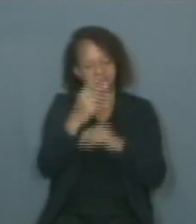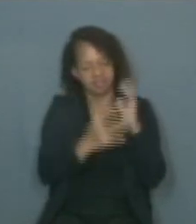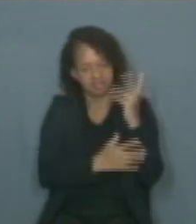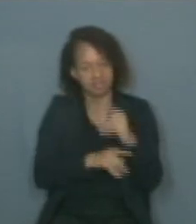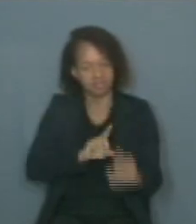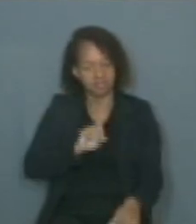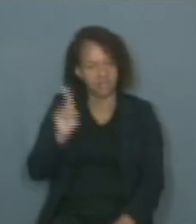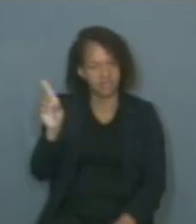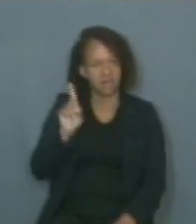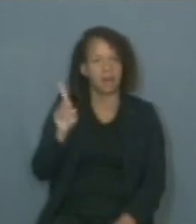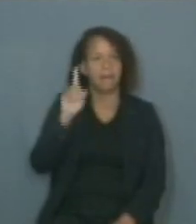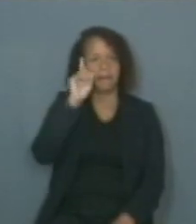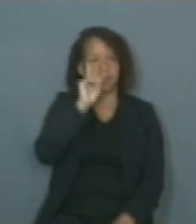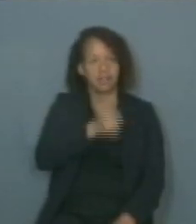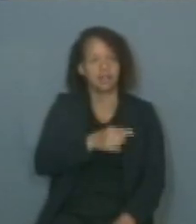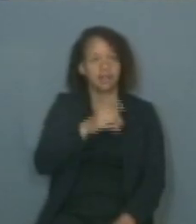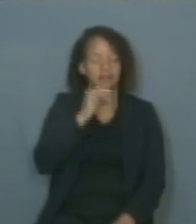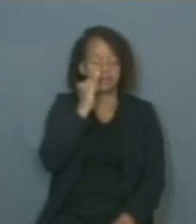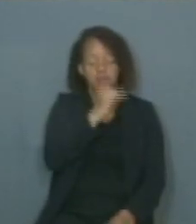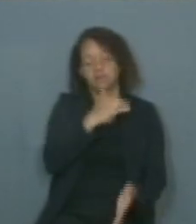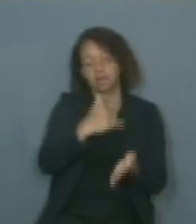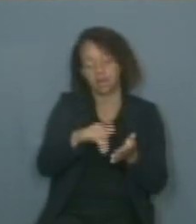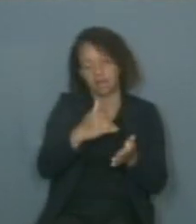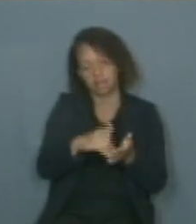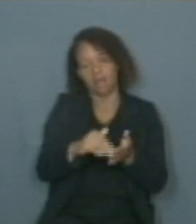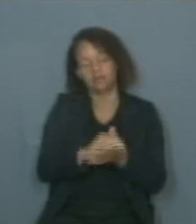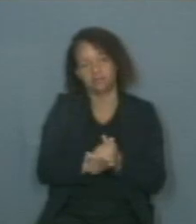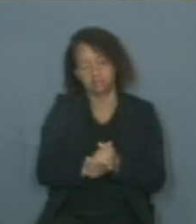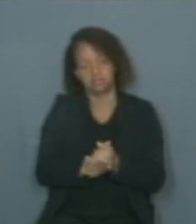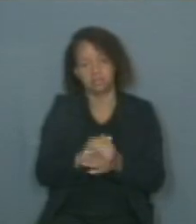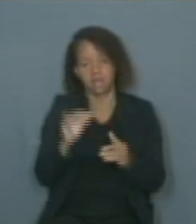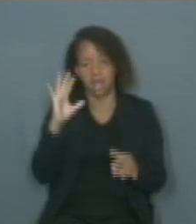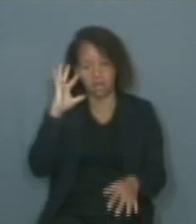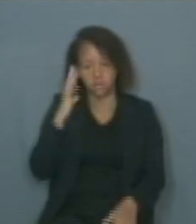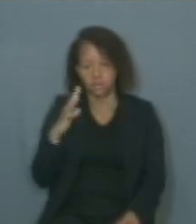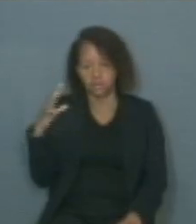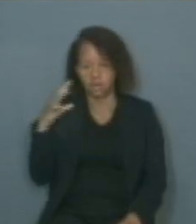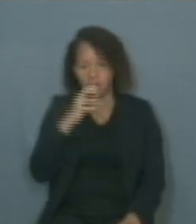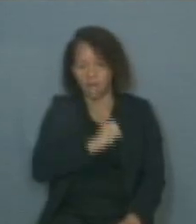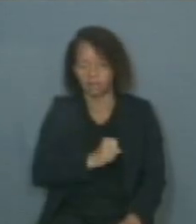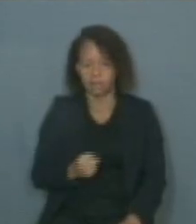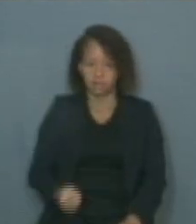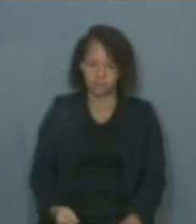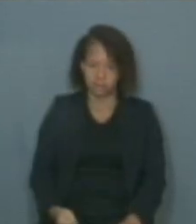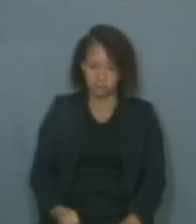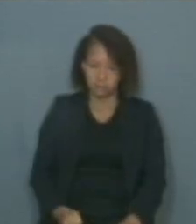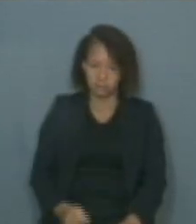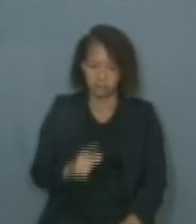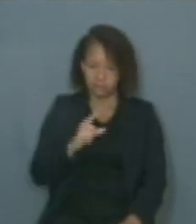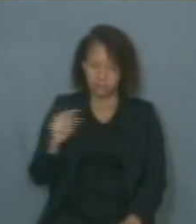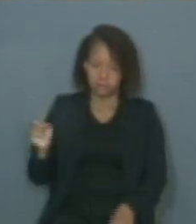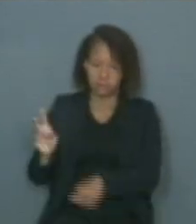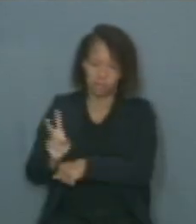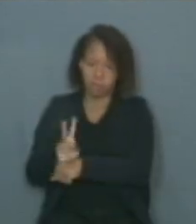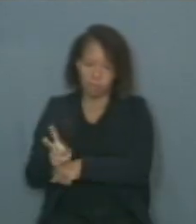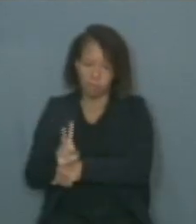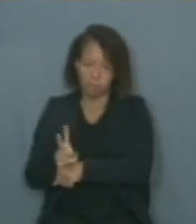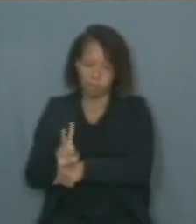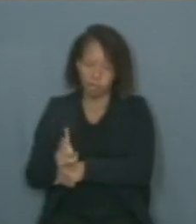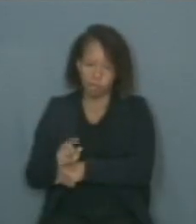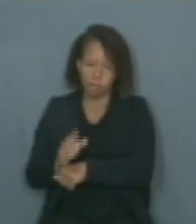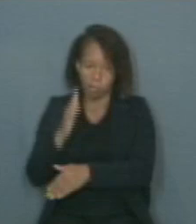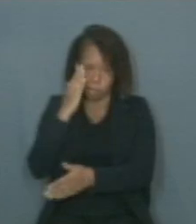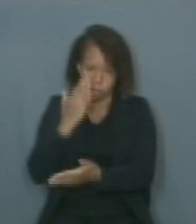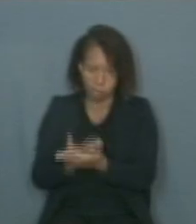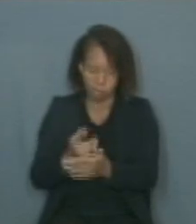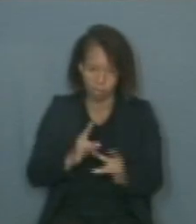lá, e mandei ele avisar o secretário de meio ambiente, porque a gente tem que resolver isso urgente. Quando eu saí dessa fiscalização, vocês acreditam que